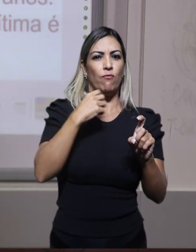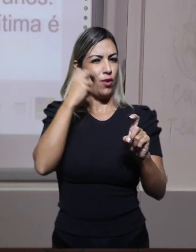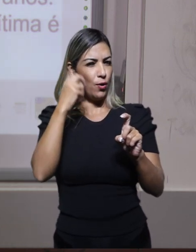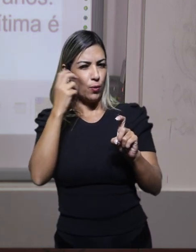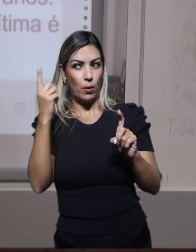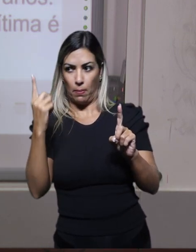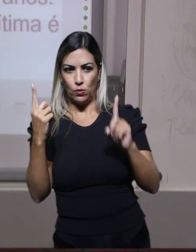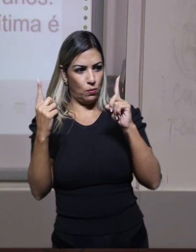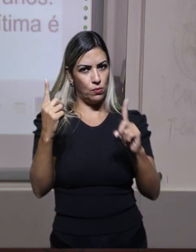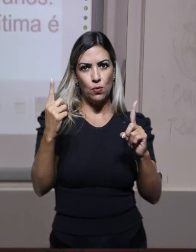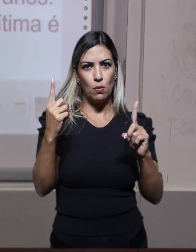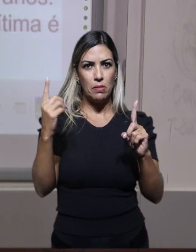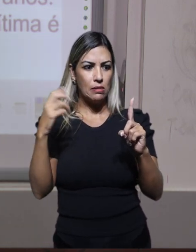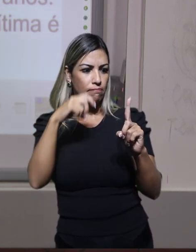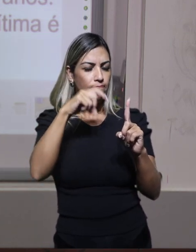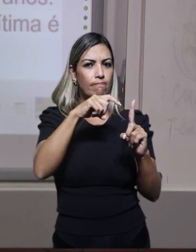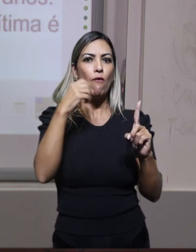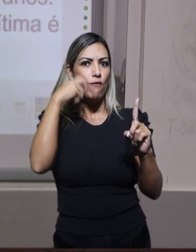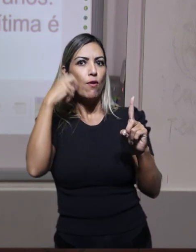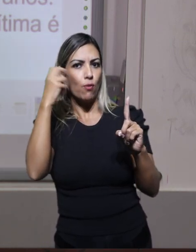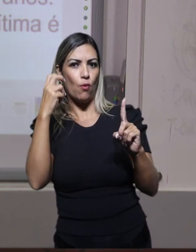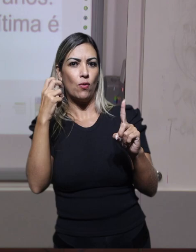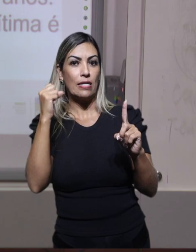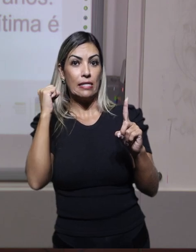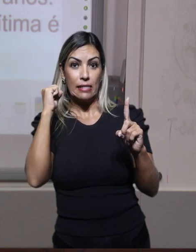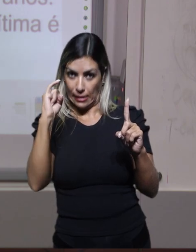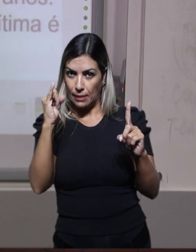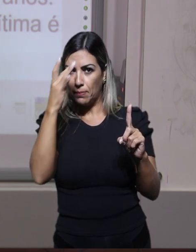um alguém com outro alguém, desde que